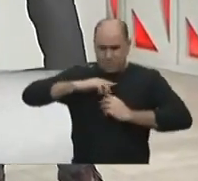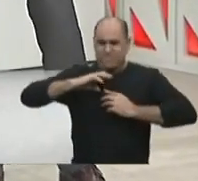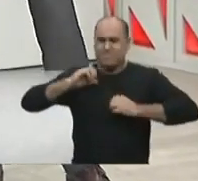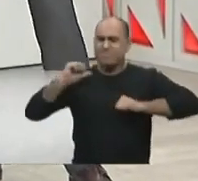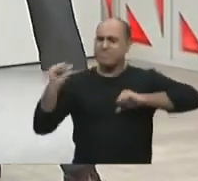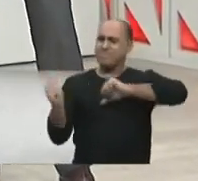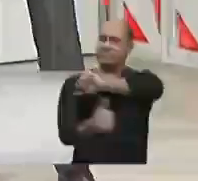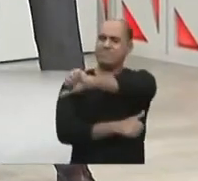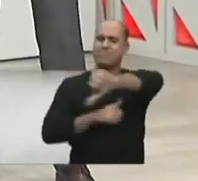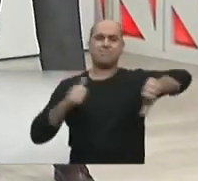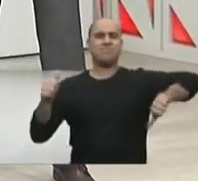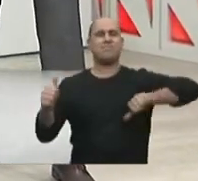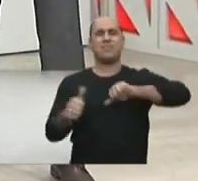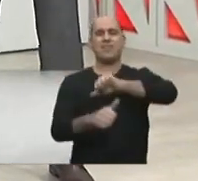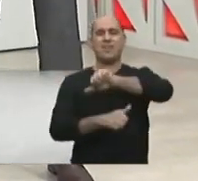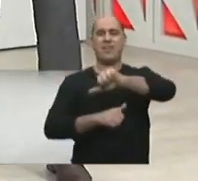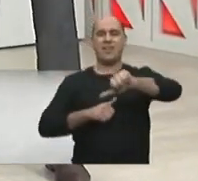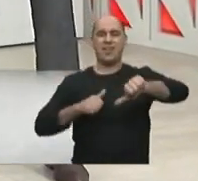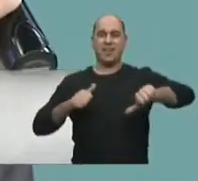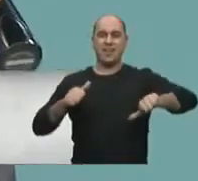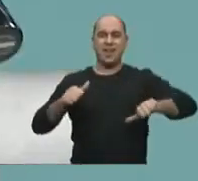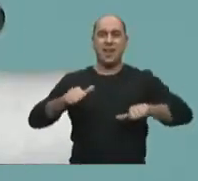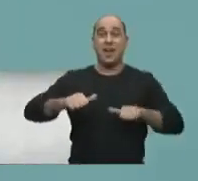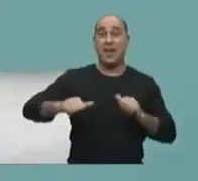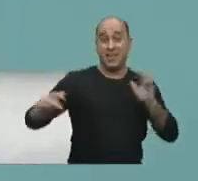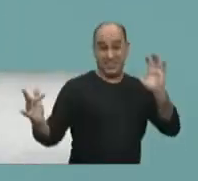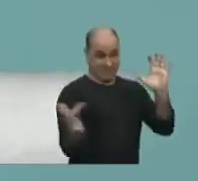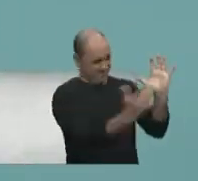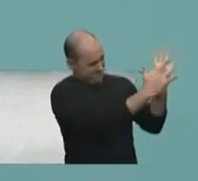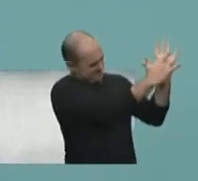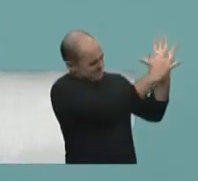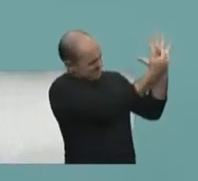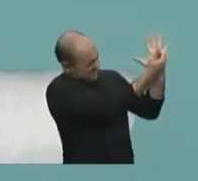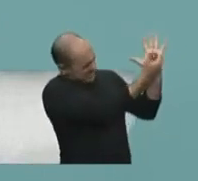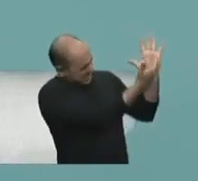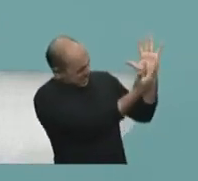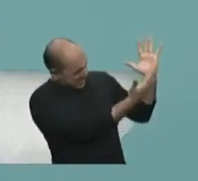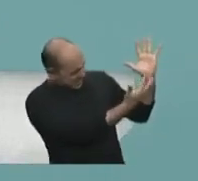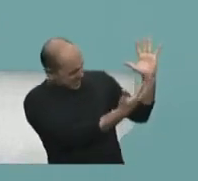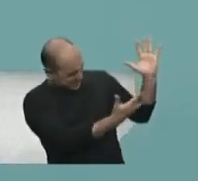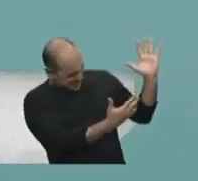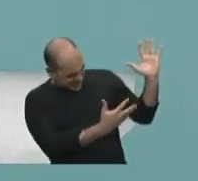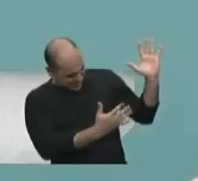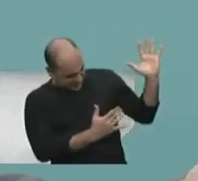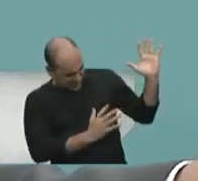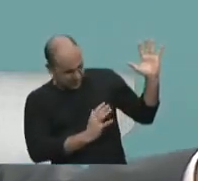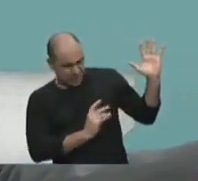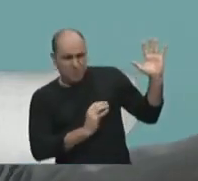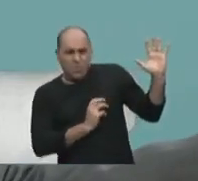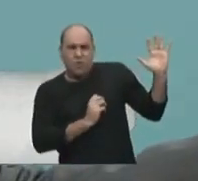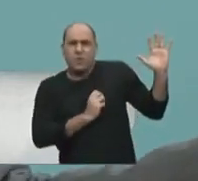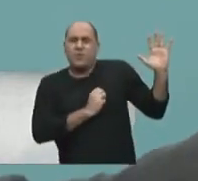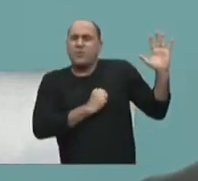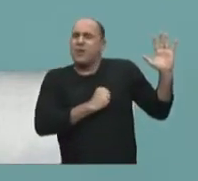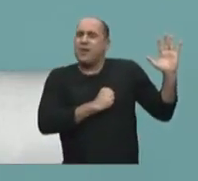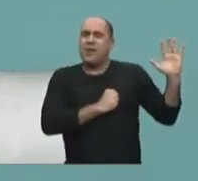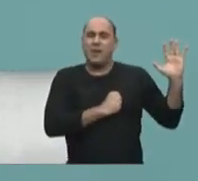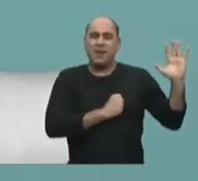restaurar. Pois foi amor escrito com sangue, amor já